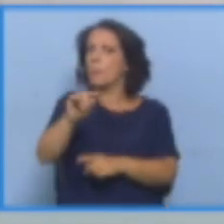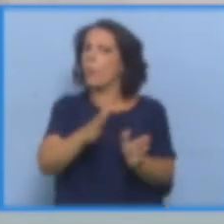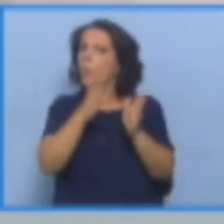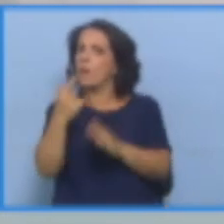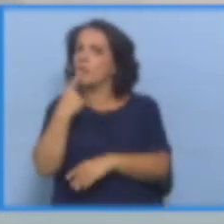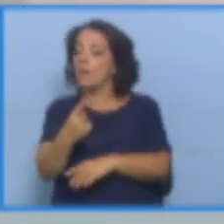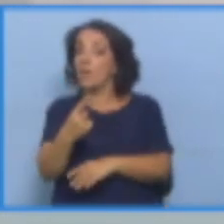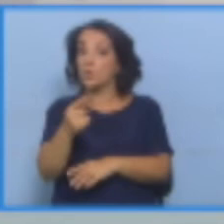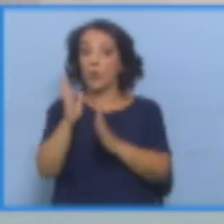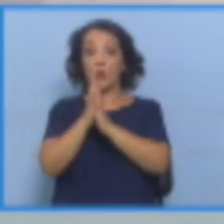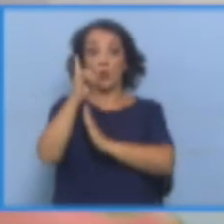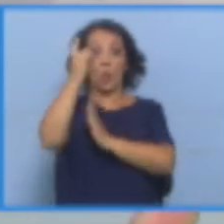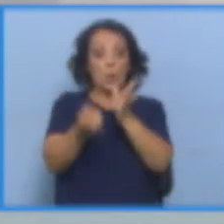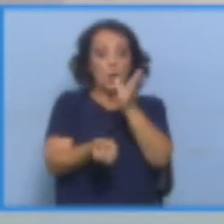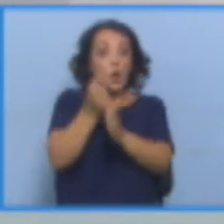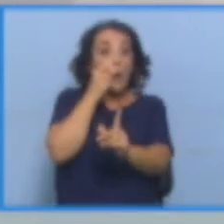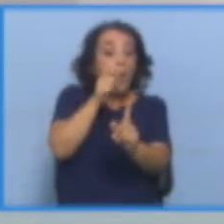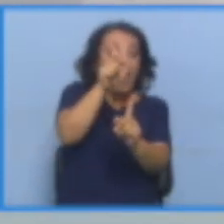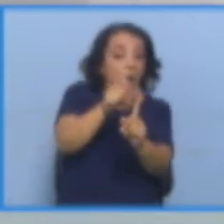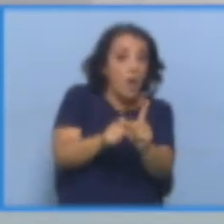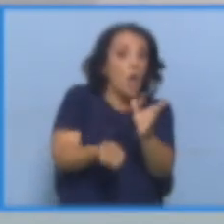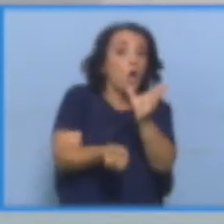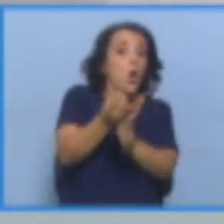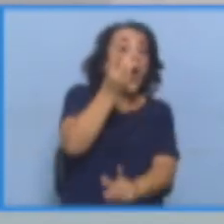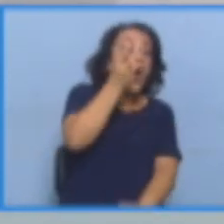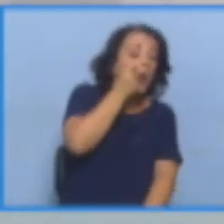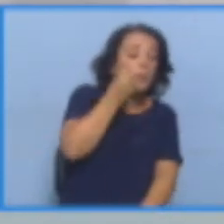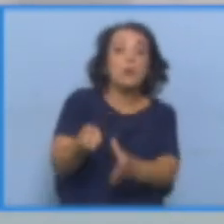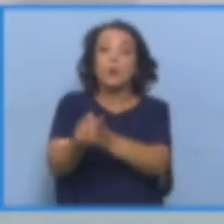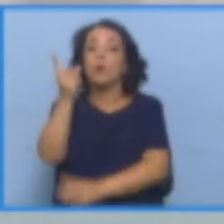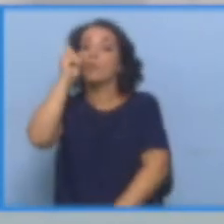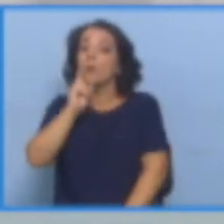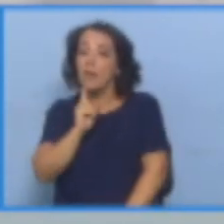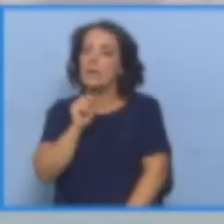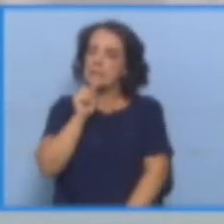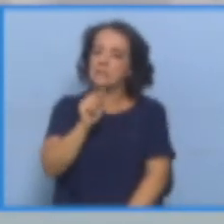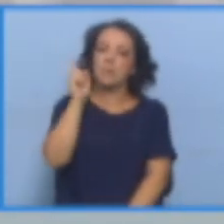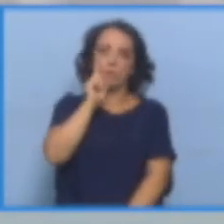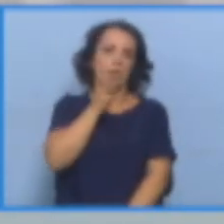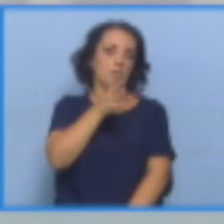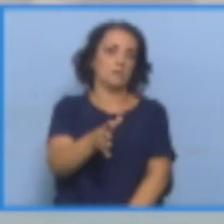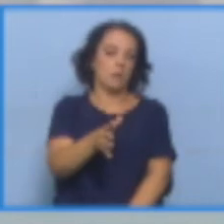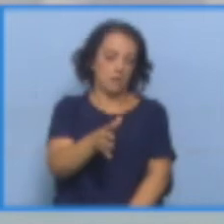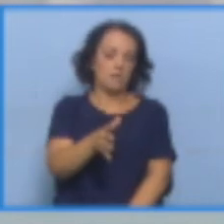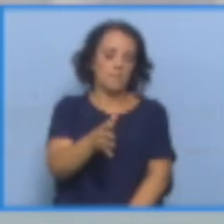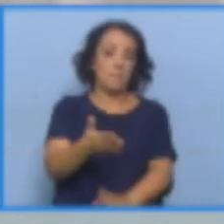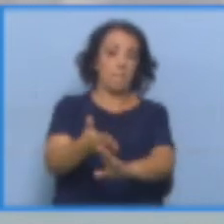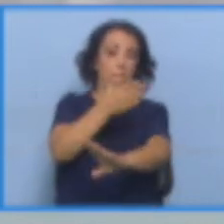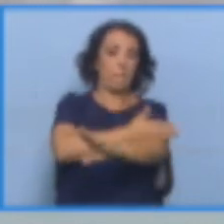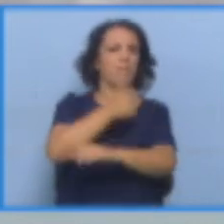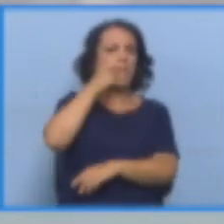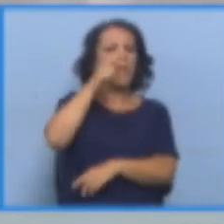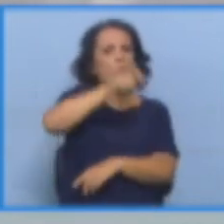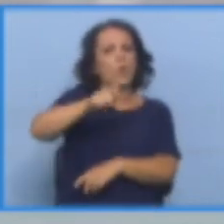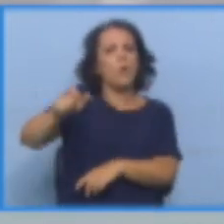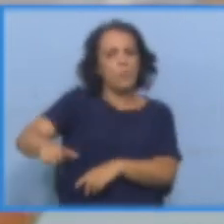Deus criou o ser humano, criou homem e mulher. Penso que é importante dizer que a humanidade, então, enquanto tal,